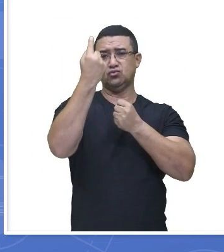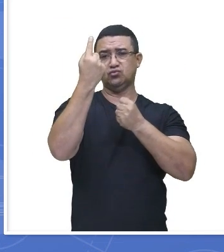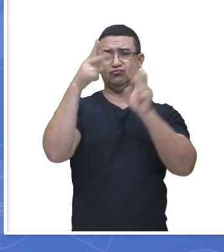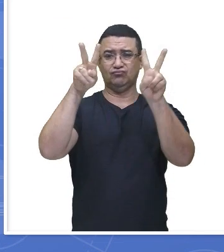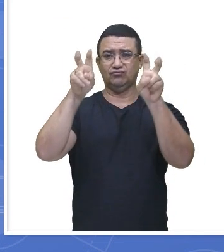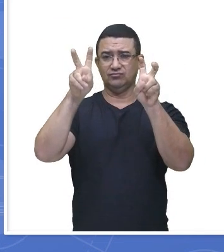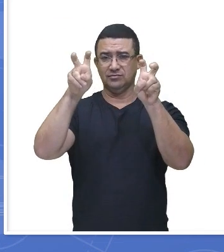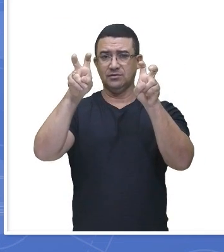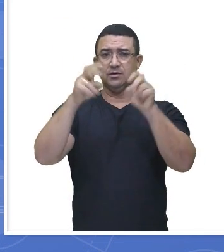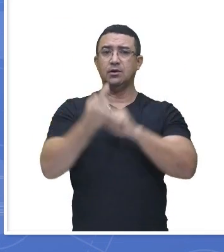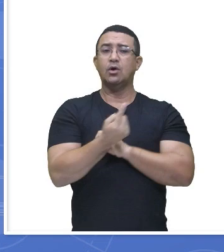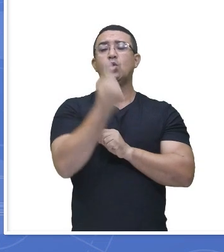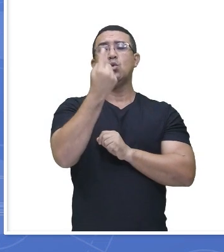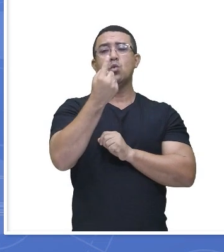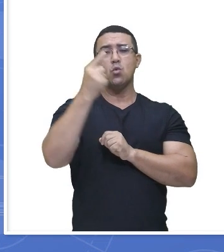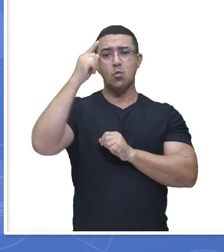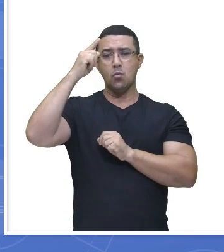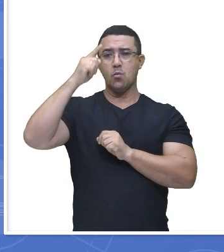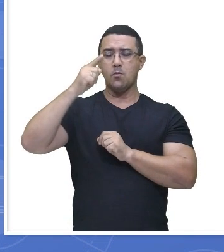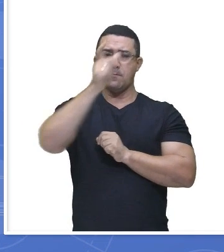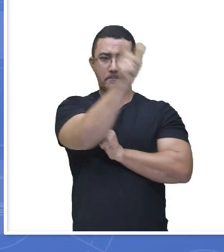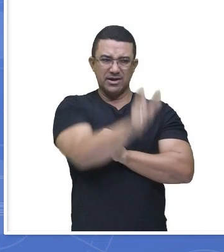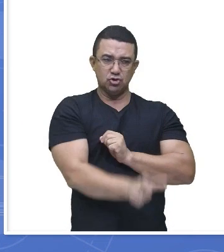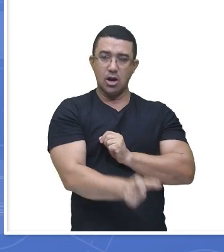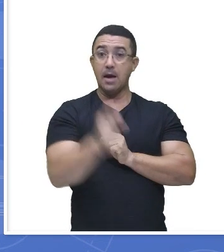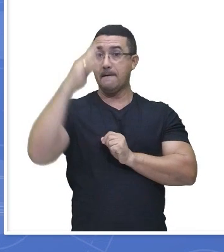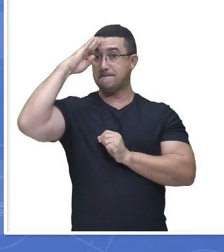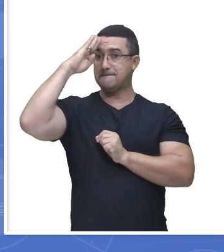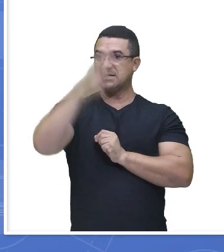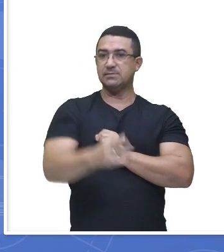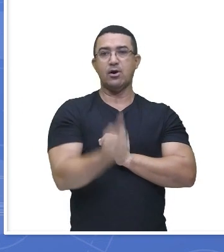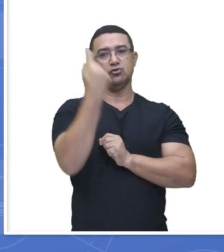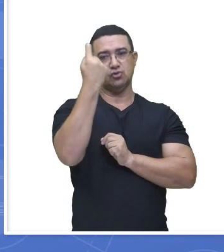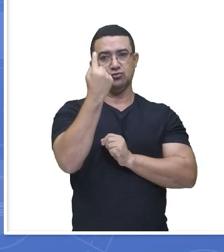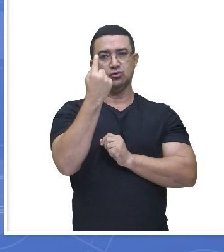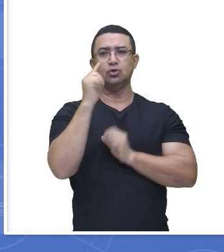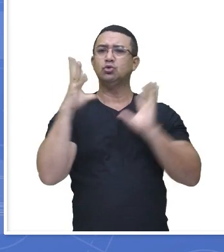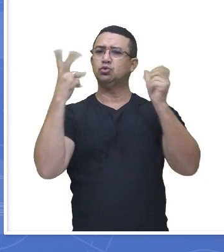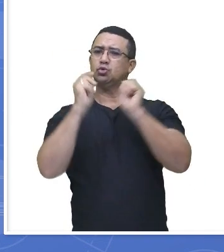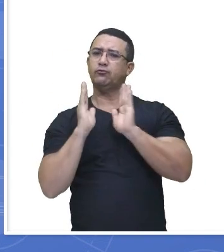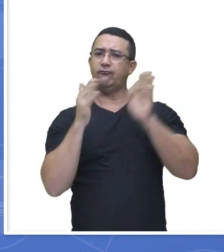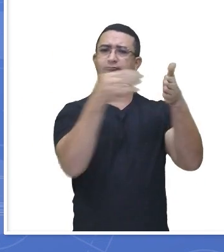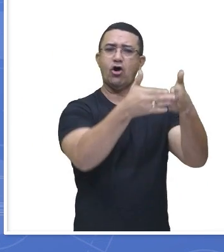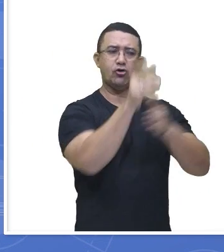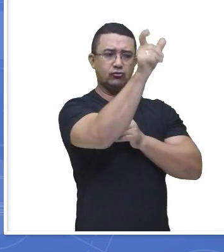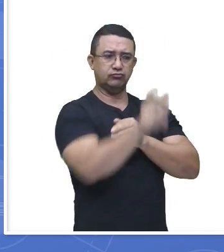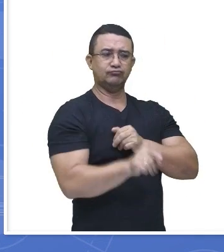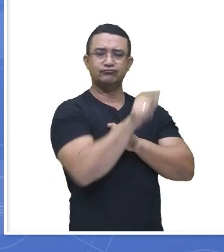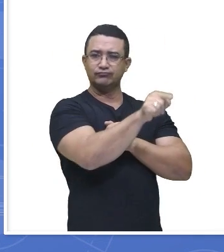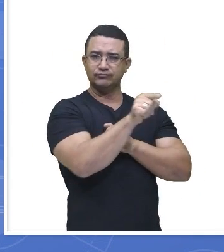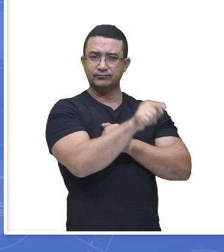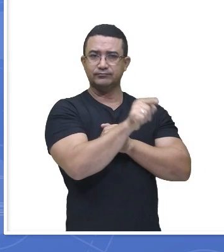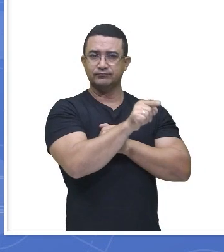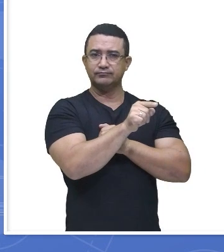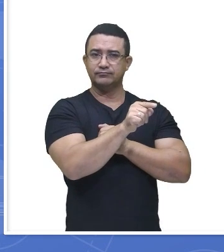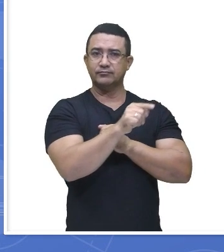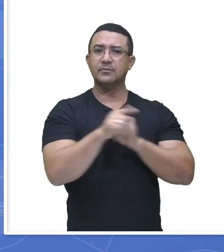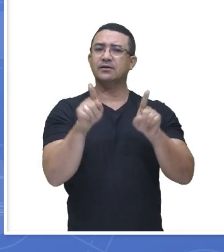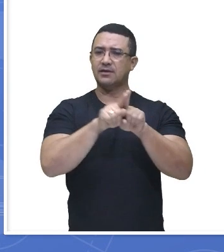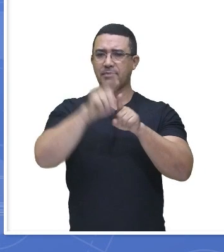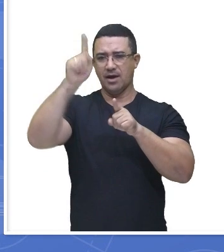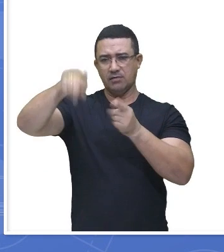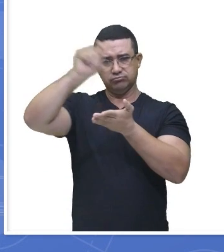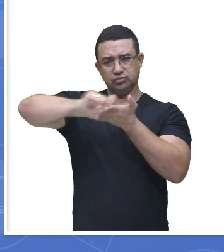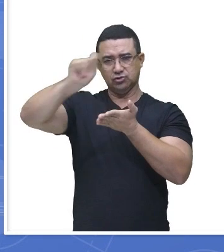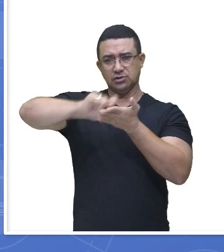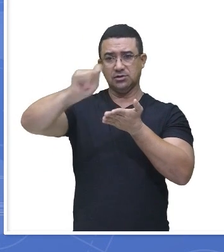Um solo personagem principal, ele só tem um, né? Tudo está voltado para ele, como foi a questão do pulpo, e ele é escrito em prosa e